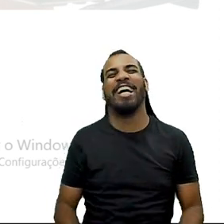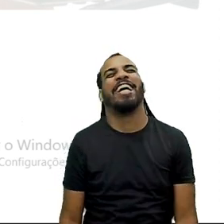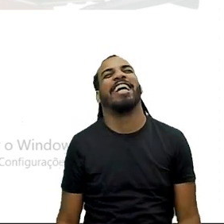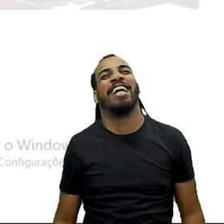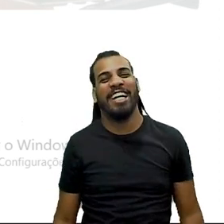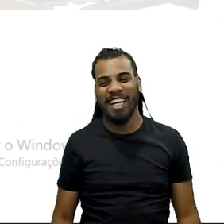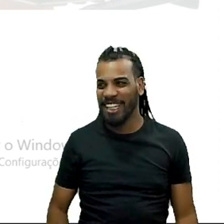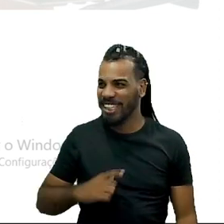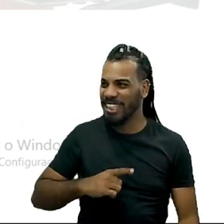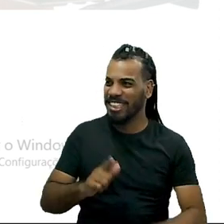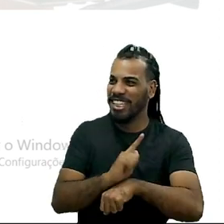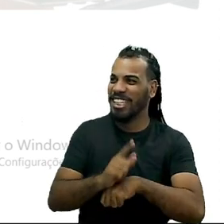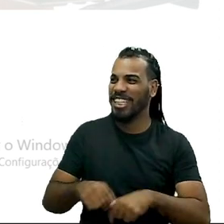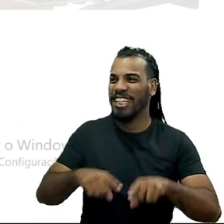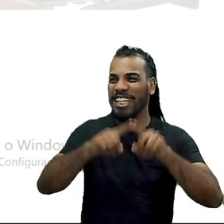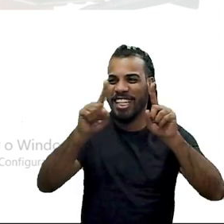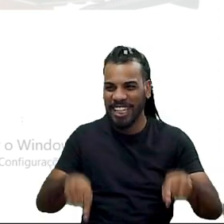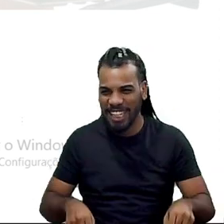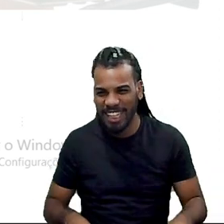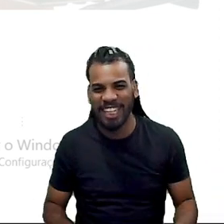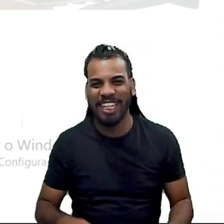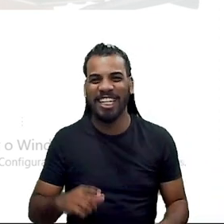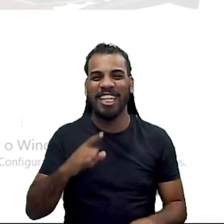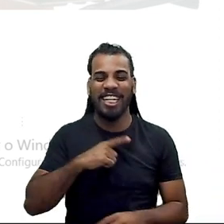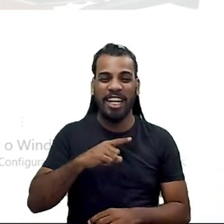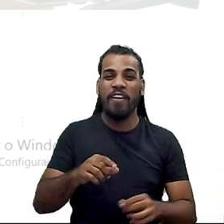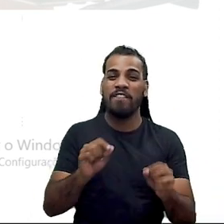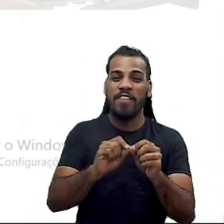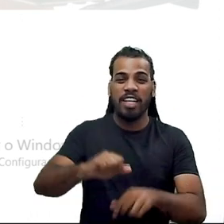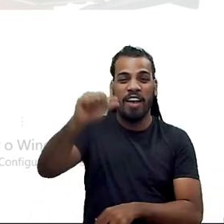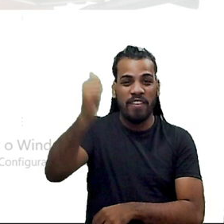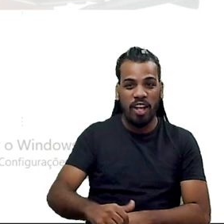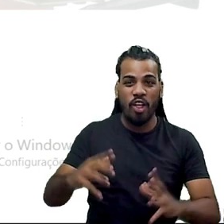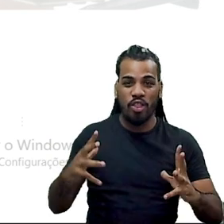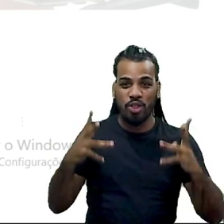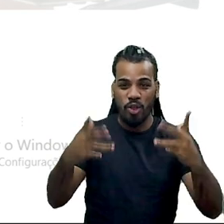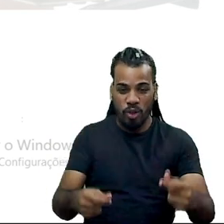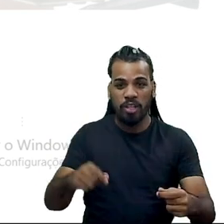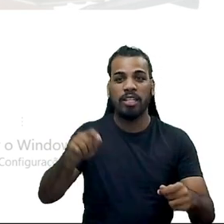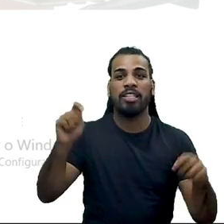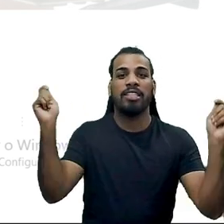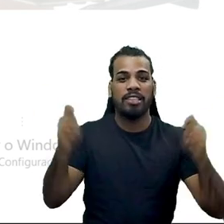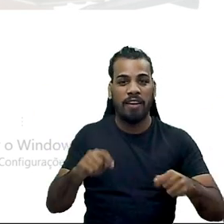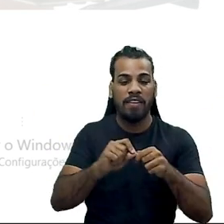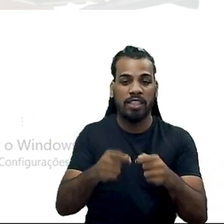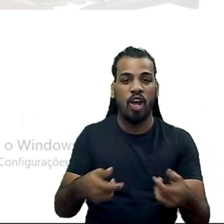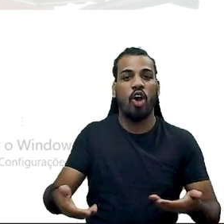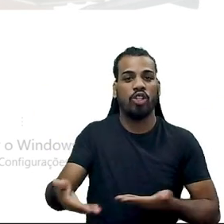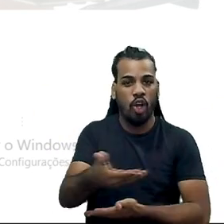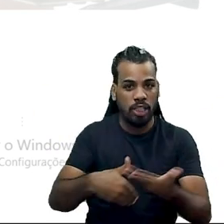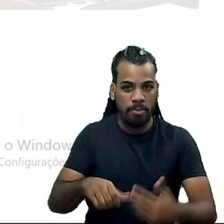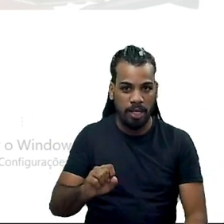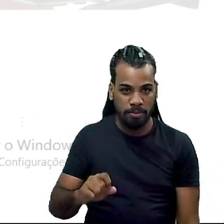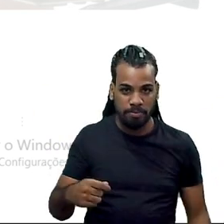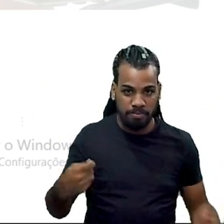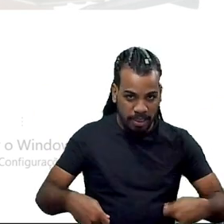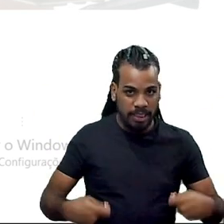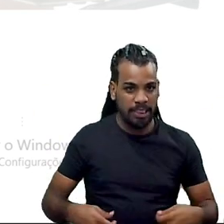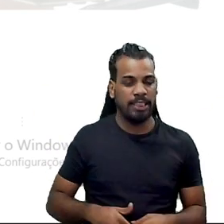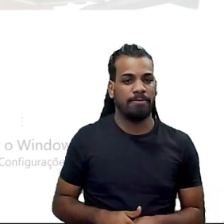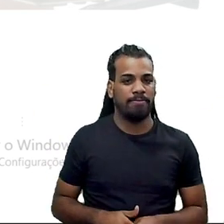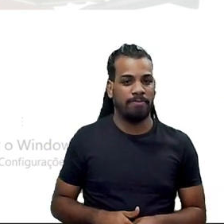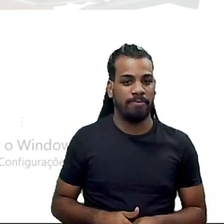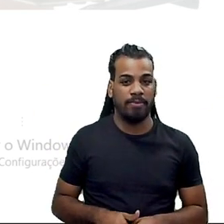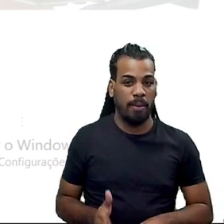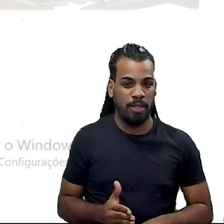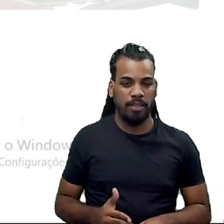projetos, tem várias áreas que a empresa precisa fazer orçamento para tudo. Uma empresa precisa de um orçamento. Recursos